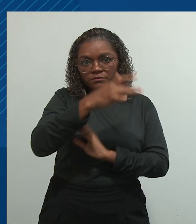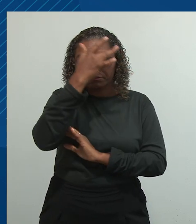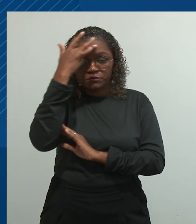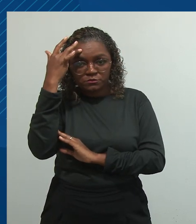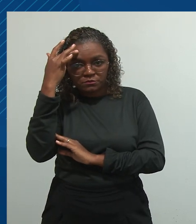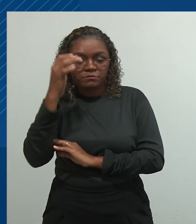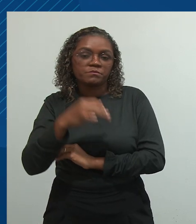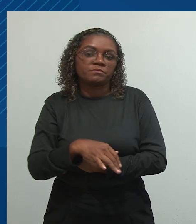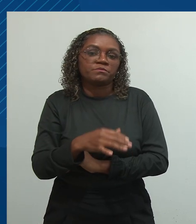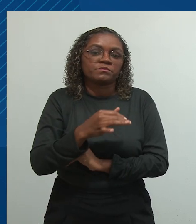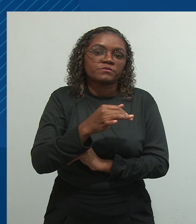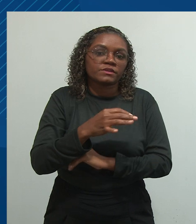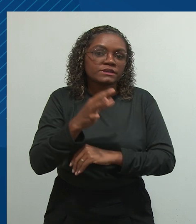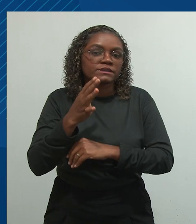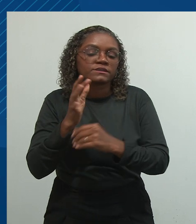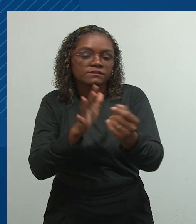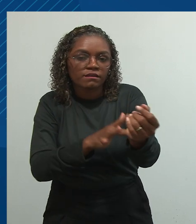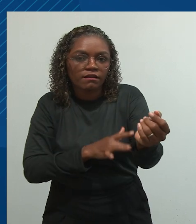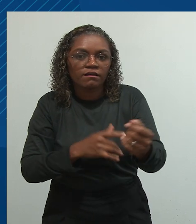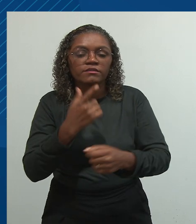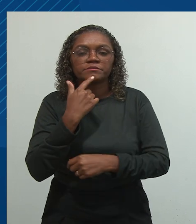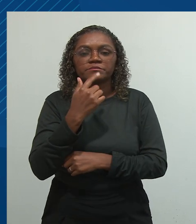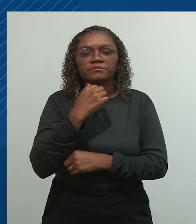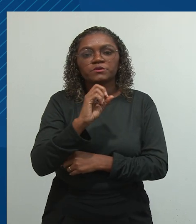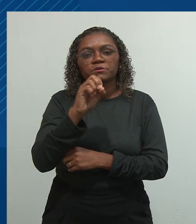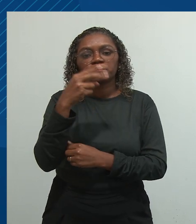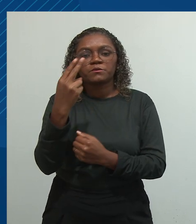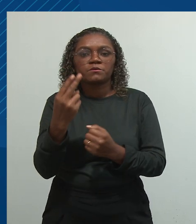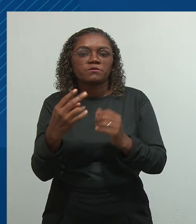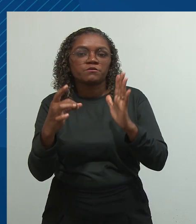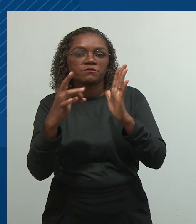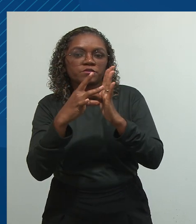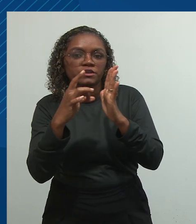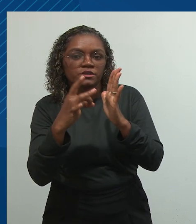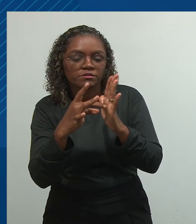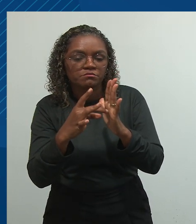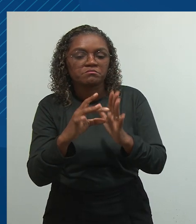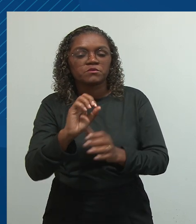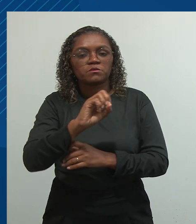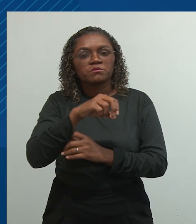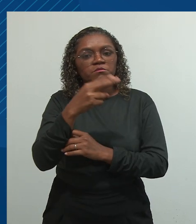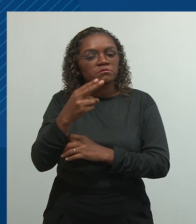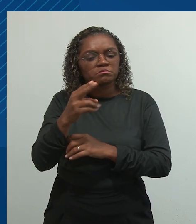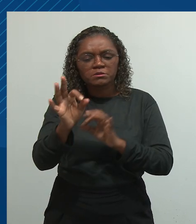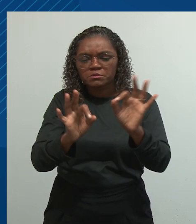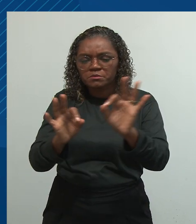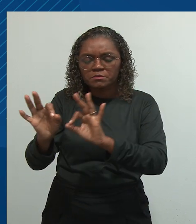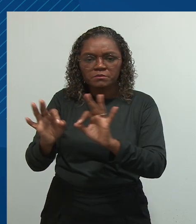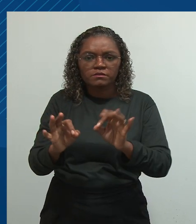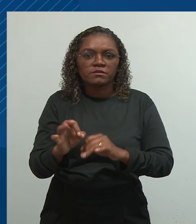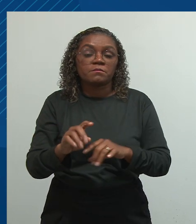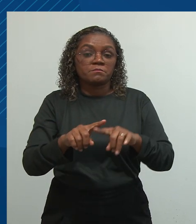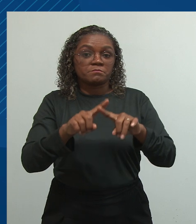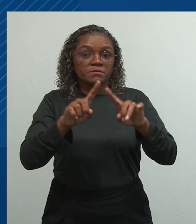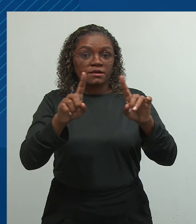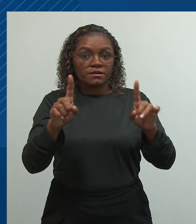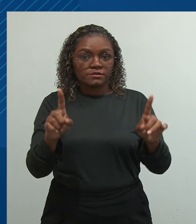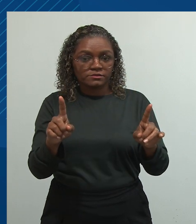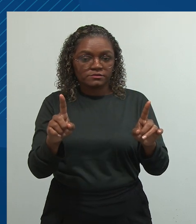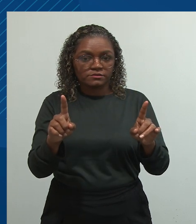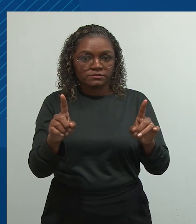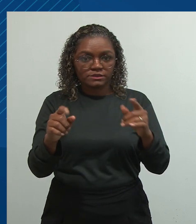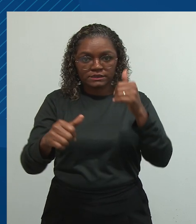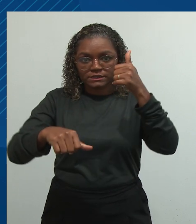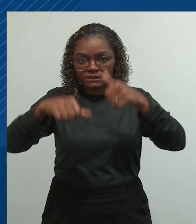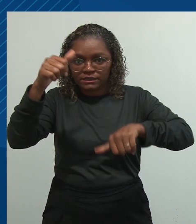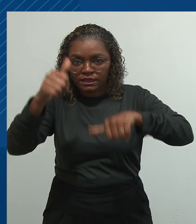caco de vidro, volumetria, enfim, vai ter uma grande descrição. Já a análise aí é um pouco,